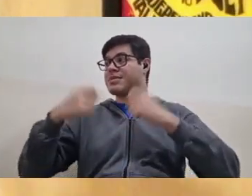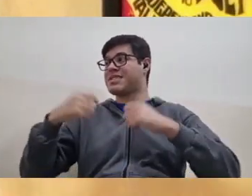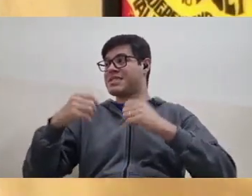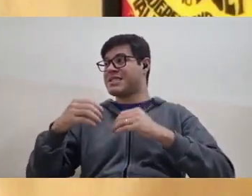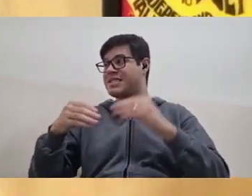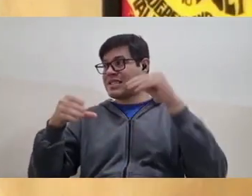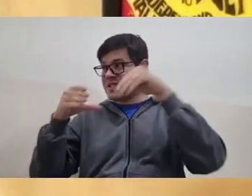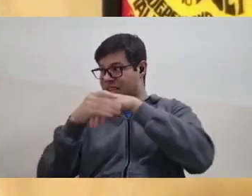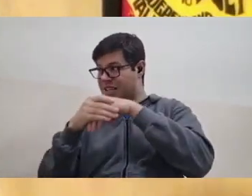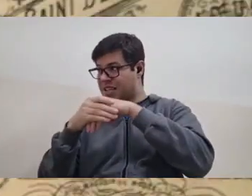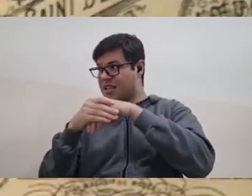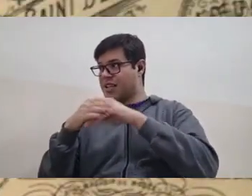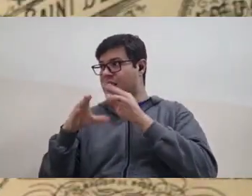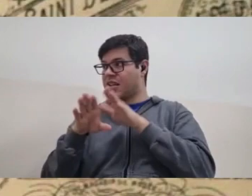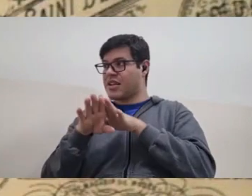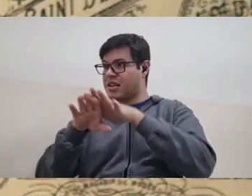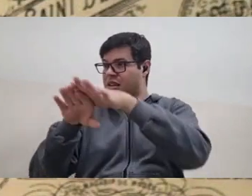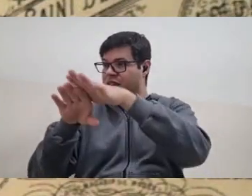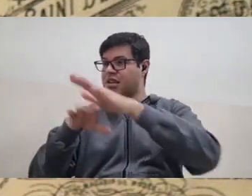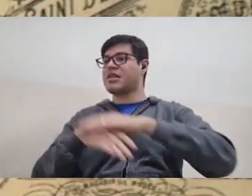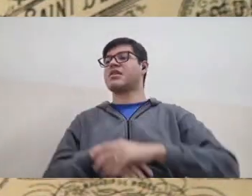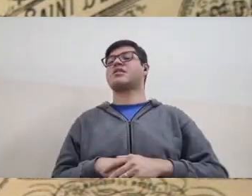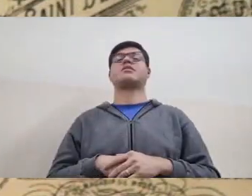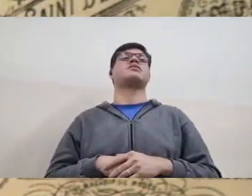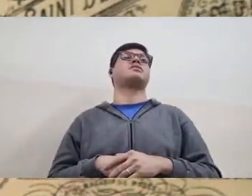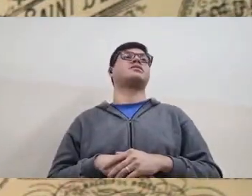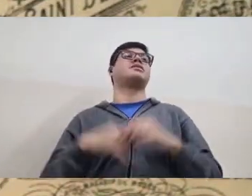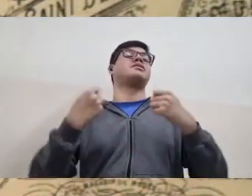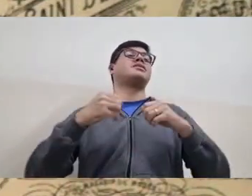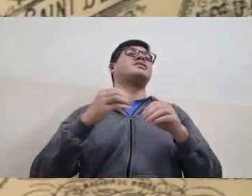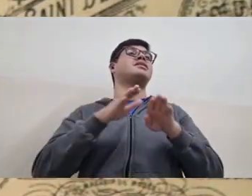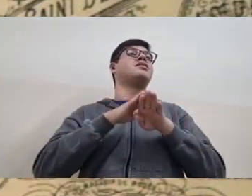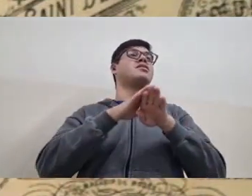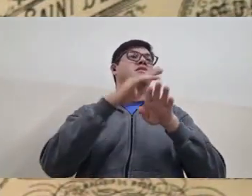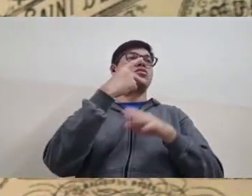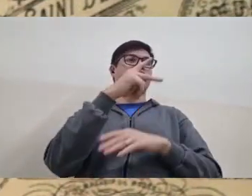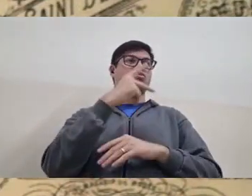dentro do terreno? Tem que ser na calçada da sua residência. Já é?